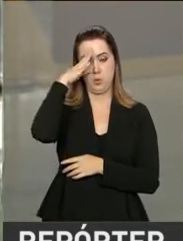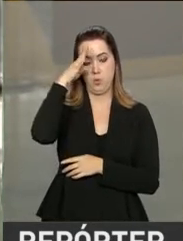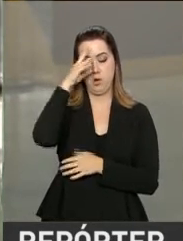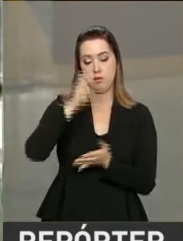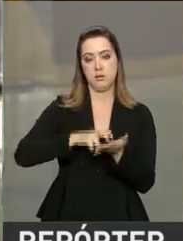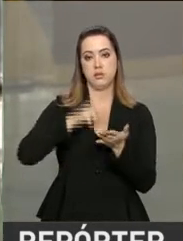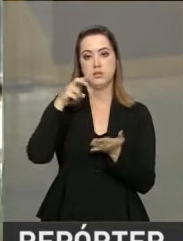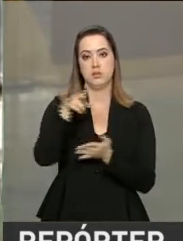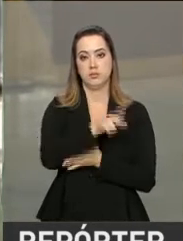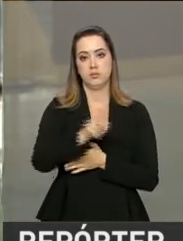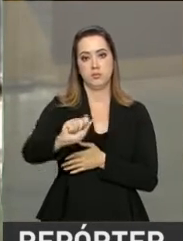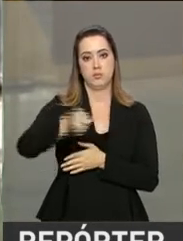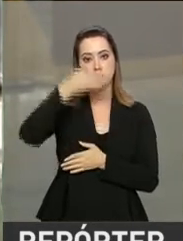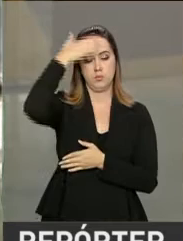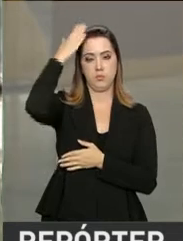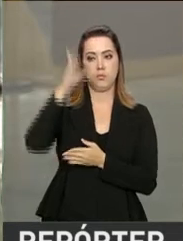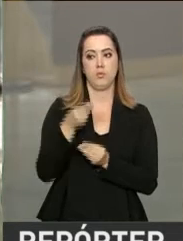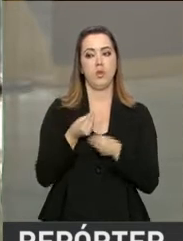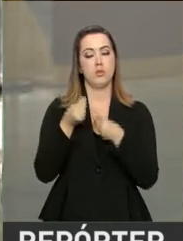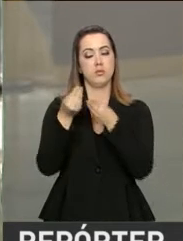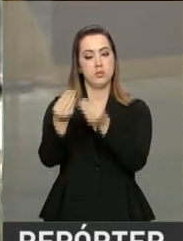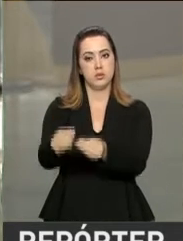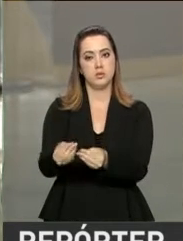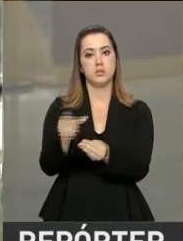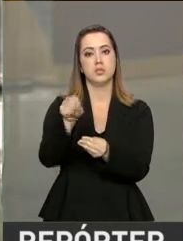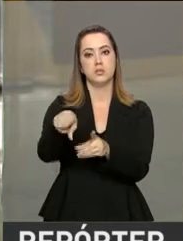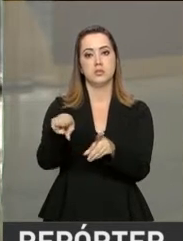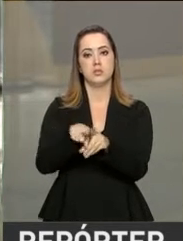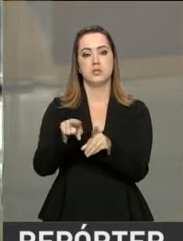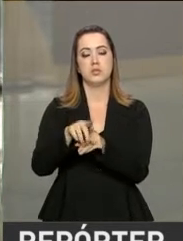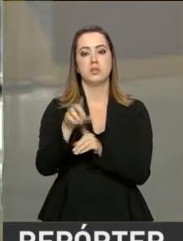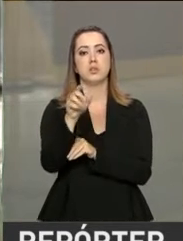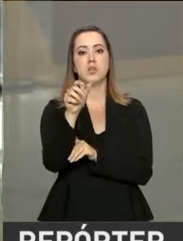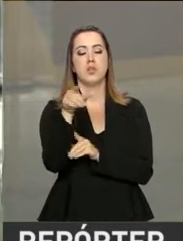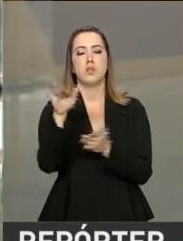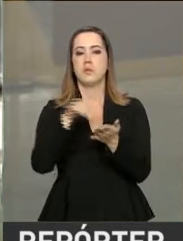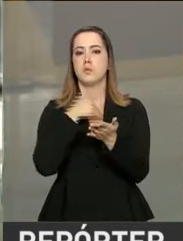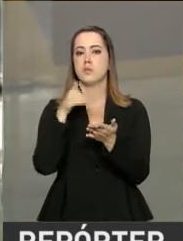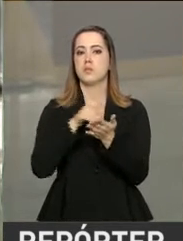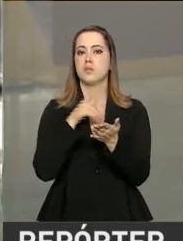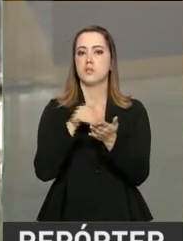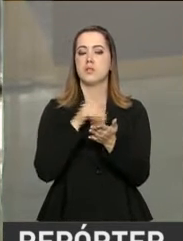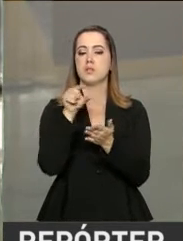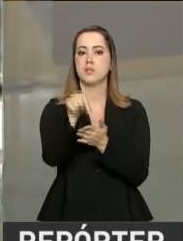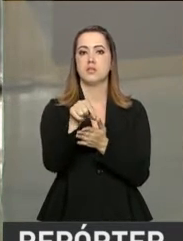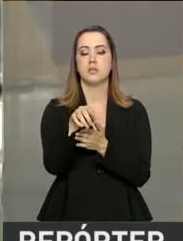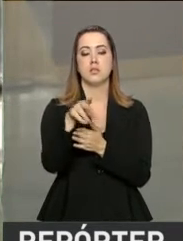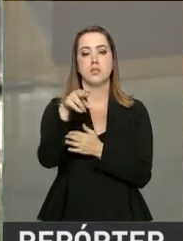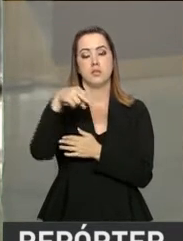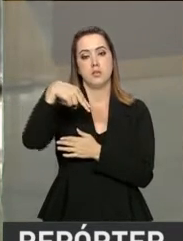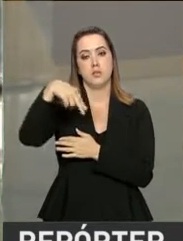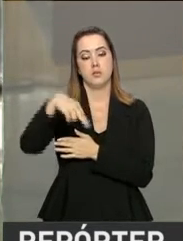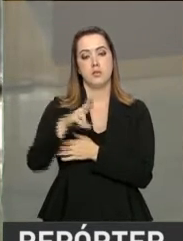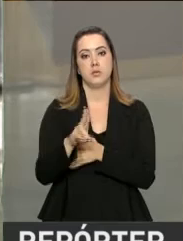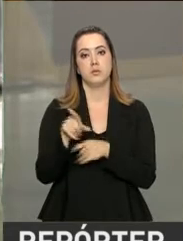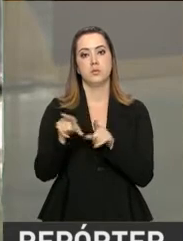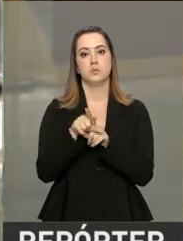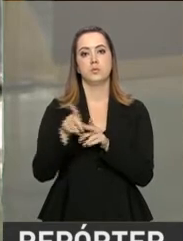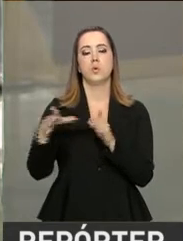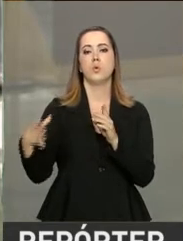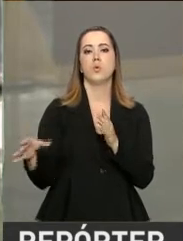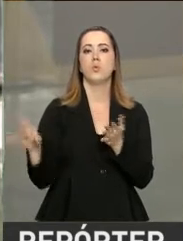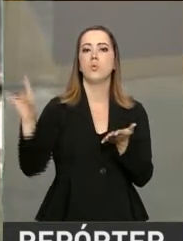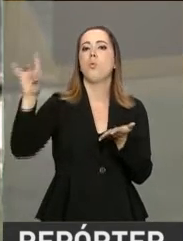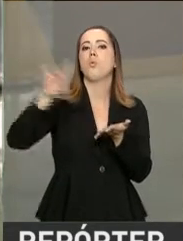michel temer e entrega ao secretário-geral das nações unidas ban ki moon a ratificação feita pelo brasil nesta semana